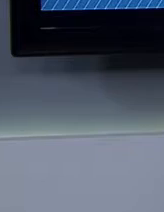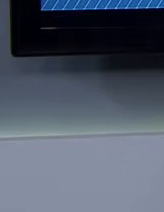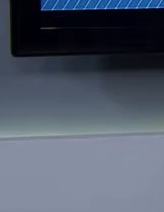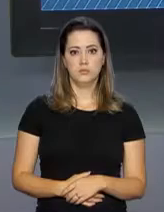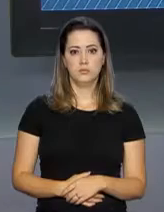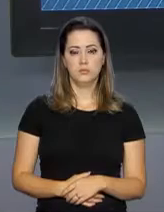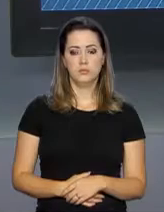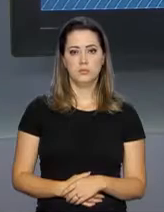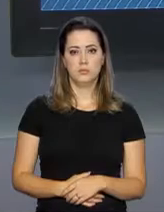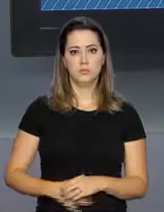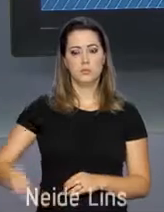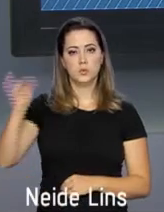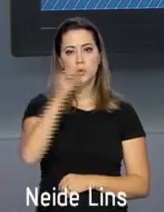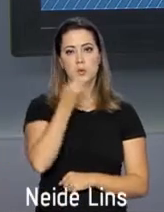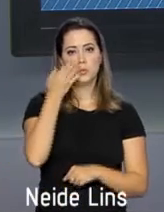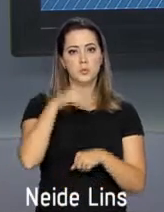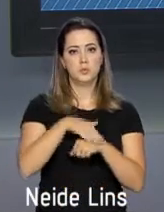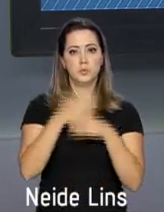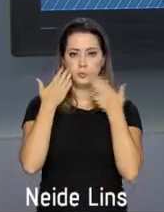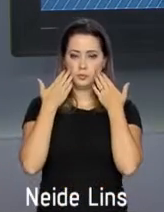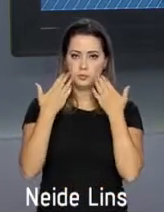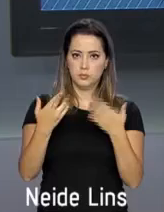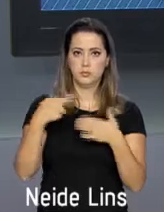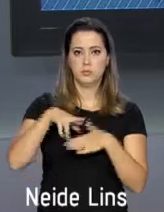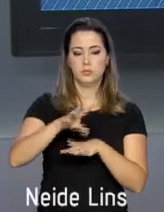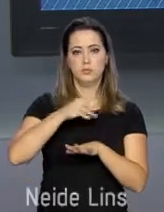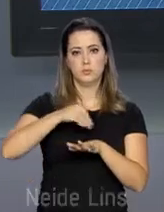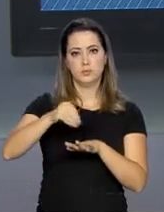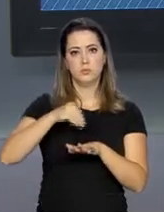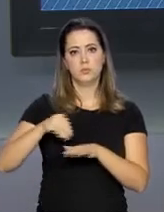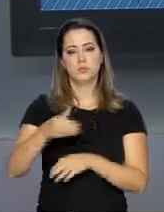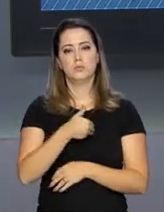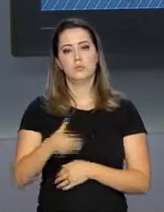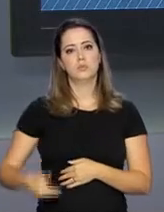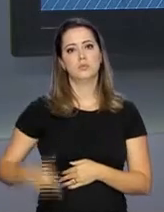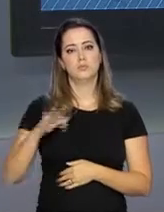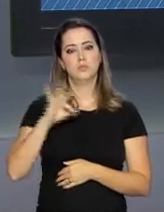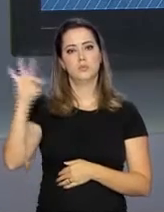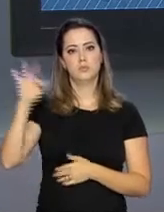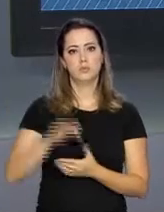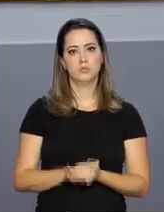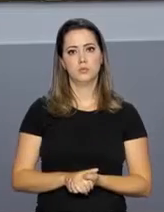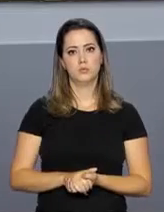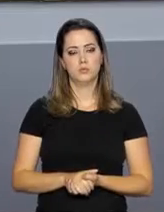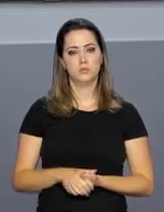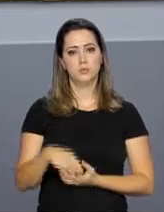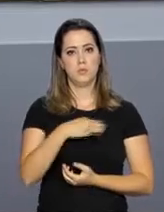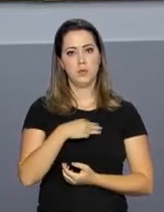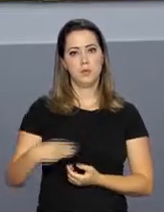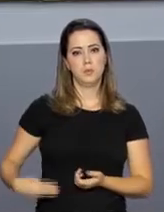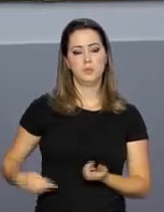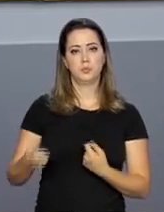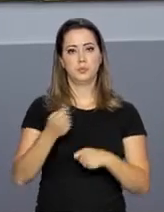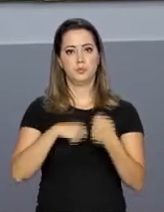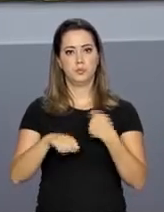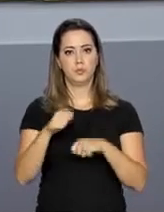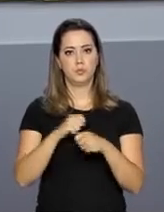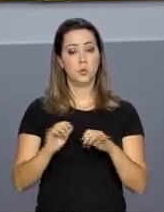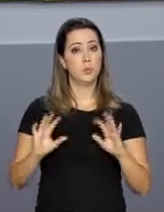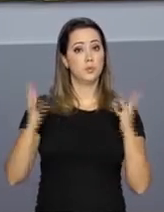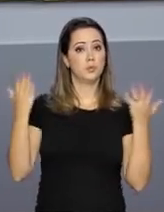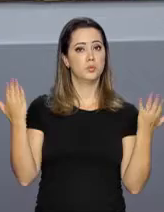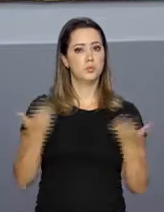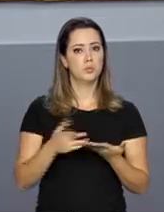olá boa noite no ar o repórter nbr com as notícias do governo federal o ministro da fazenda e henrique meirelles